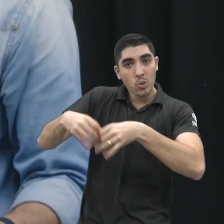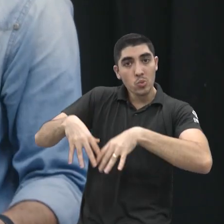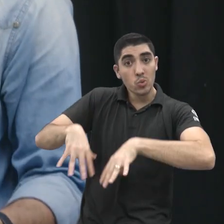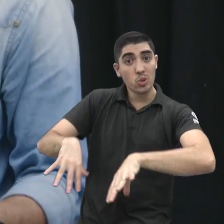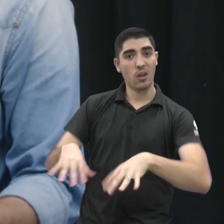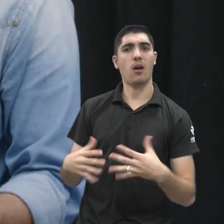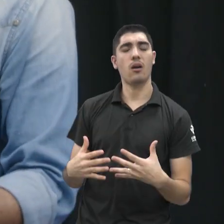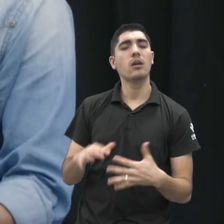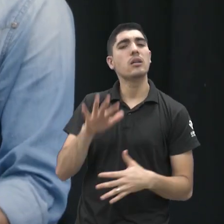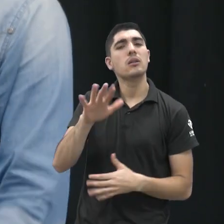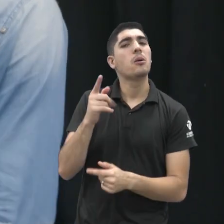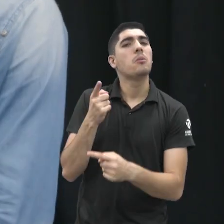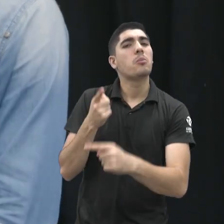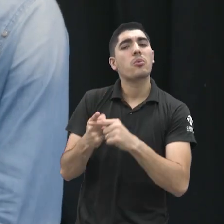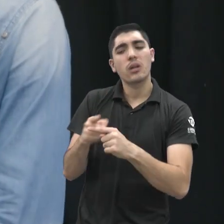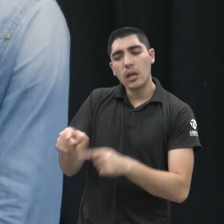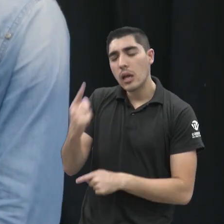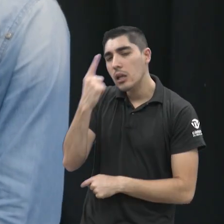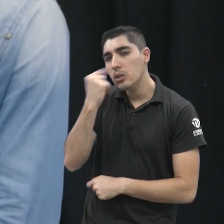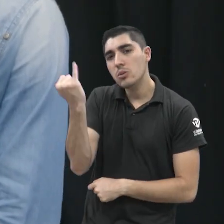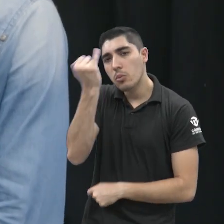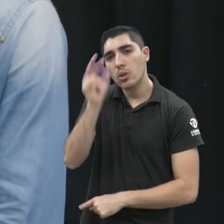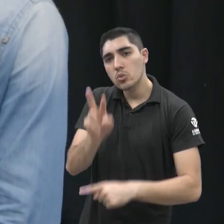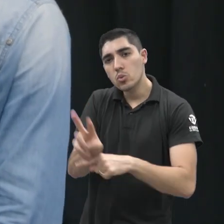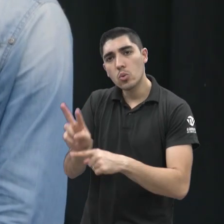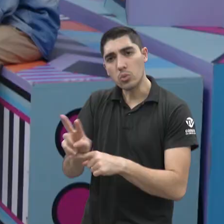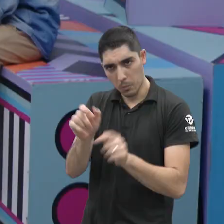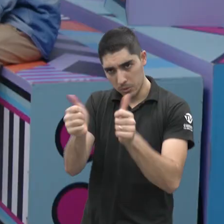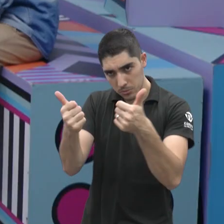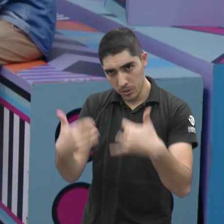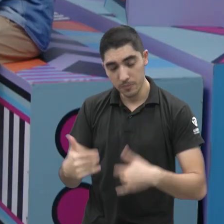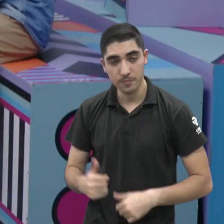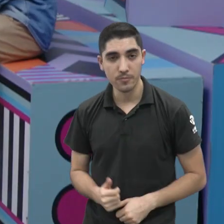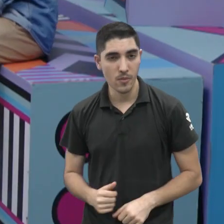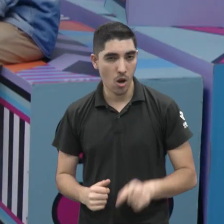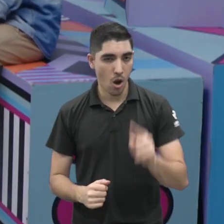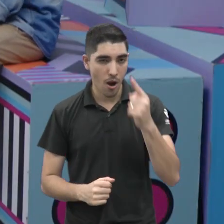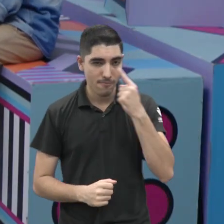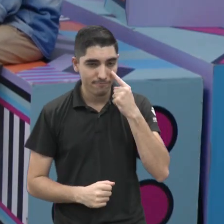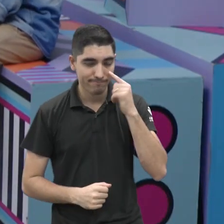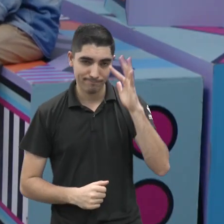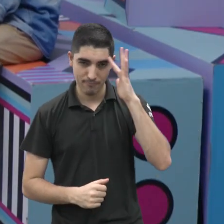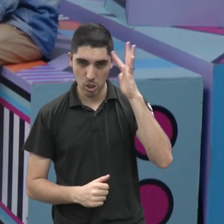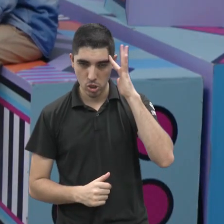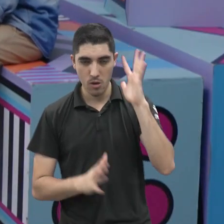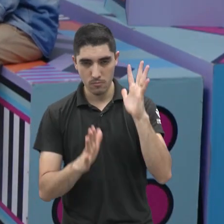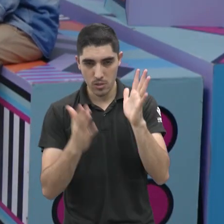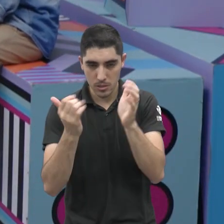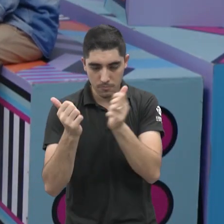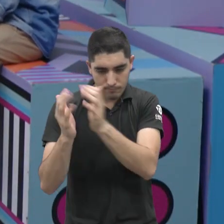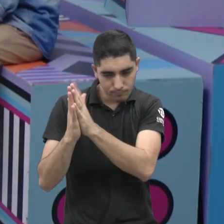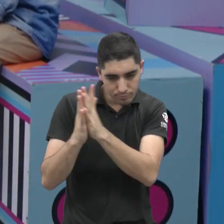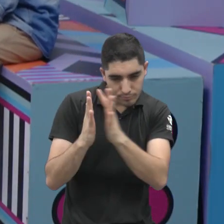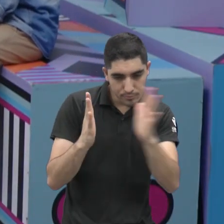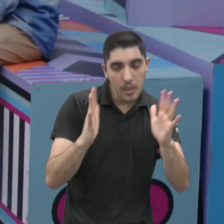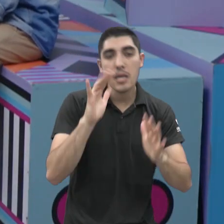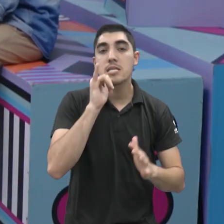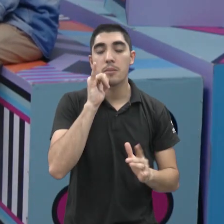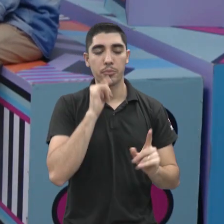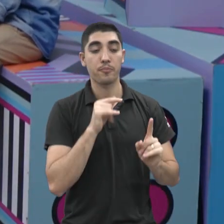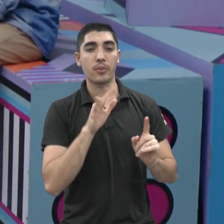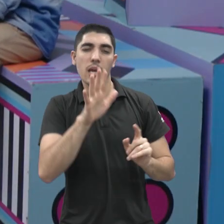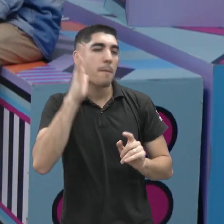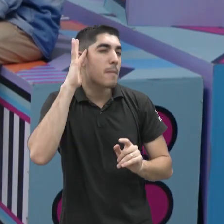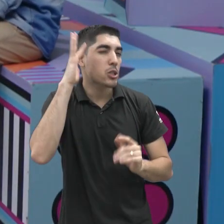do lixo como uma questão de saneamento? Vamos fazer uma analogia aqui. Pensem na profissão